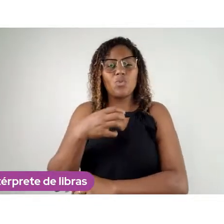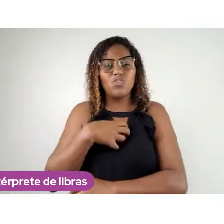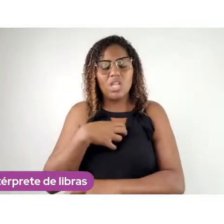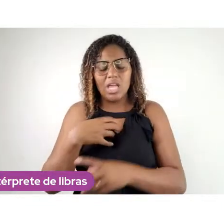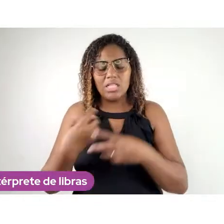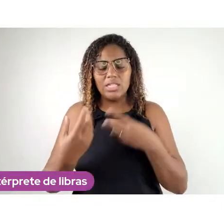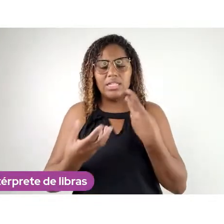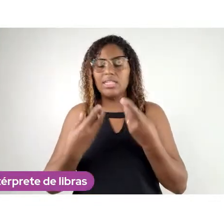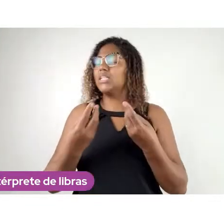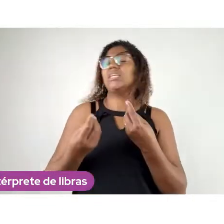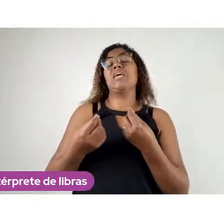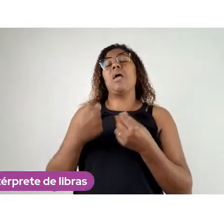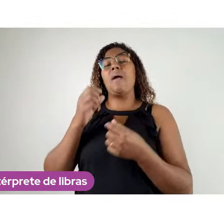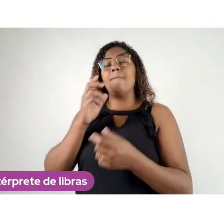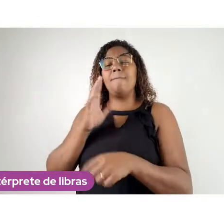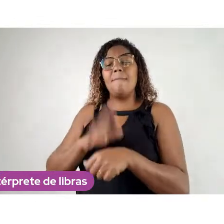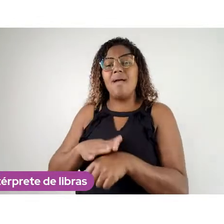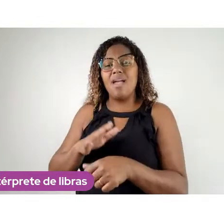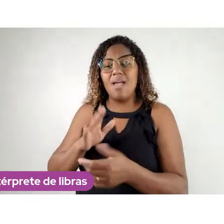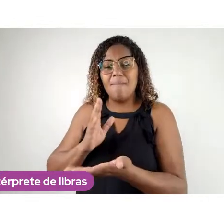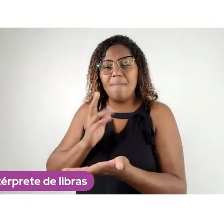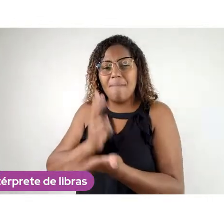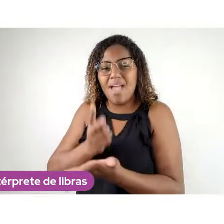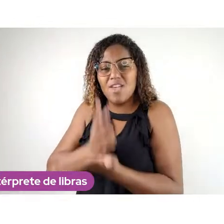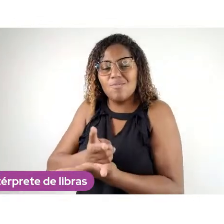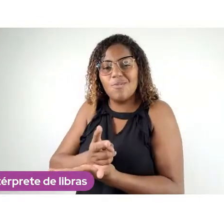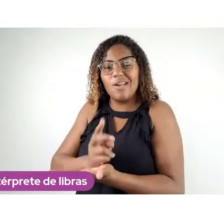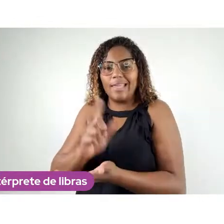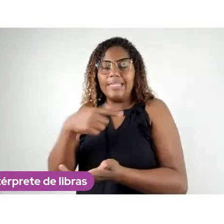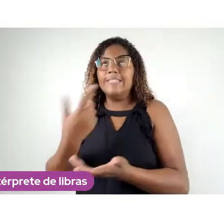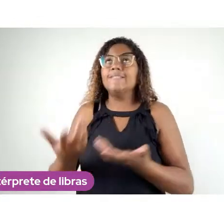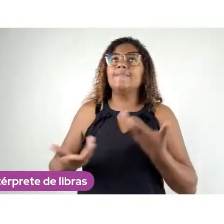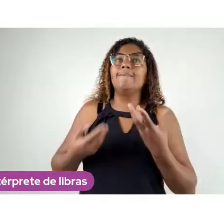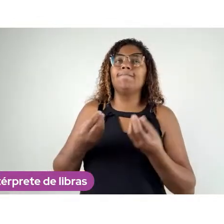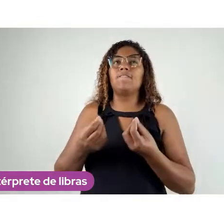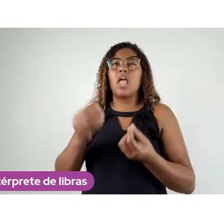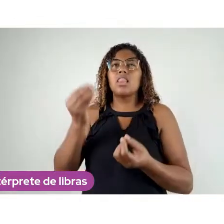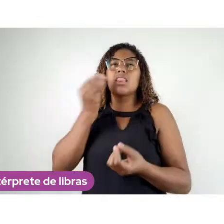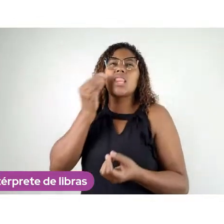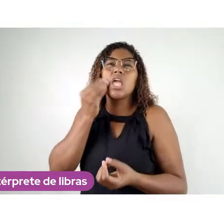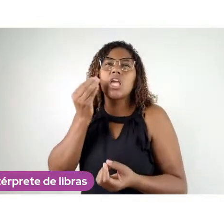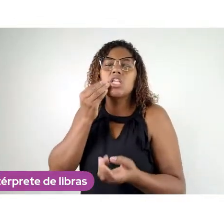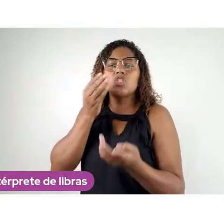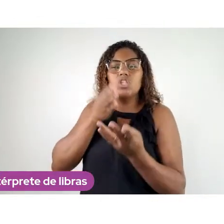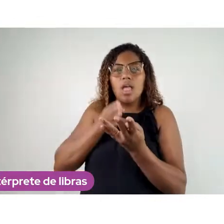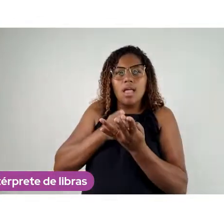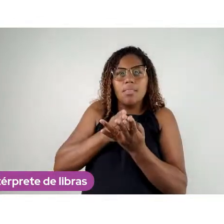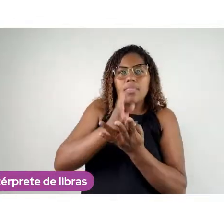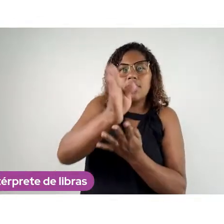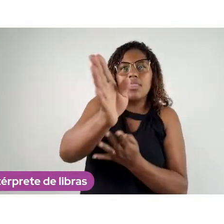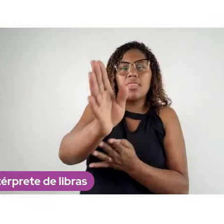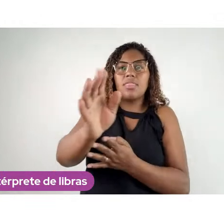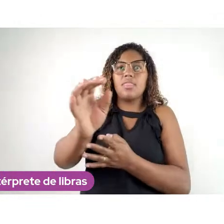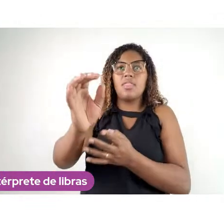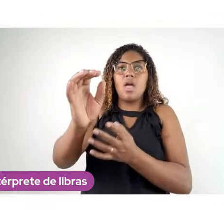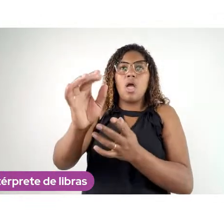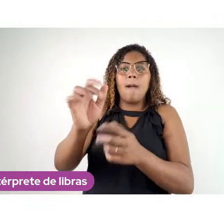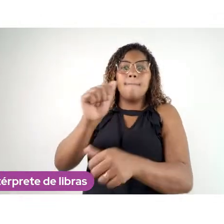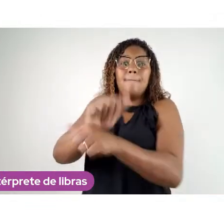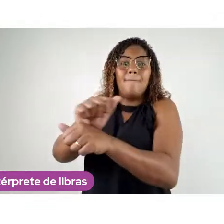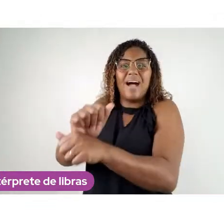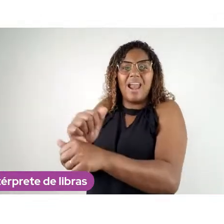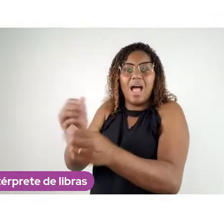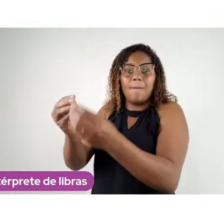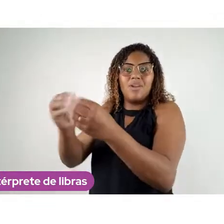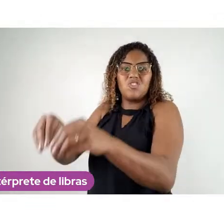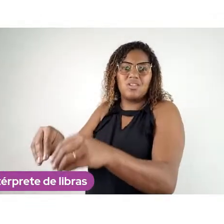por mais que a gente tome, como se diz, o caminho de zerar as emissões ou neutralizar as emissões de gases